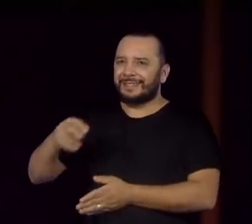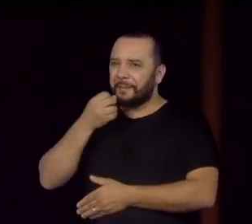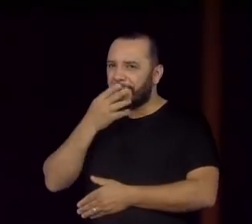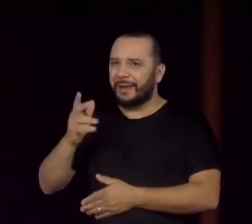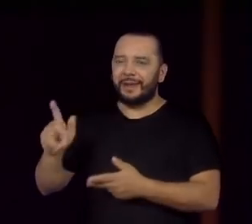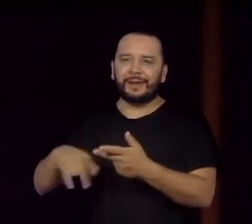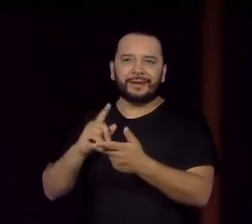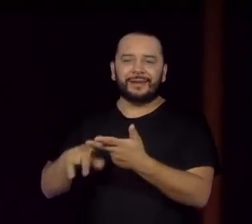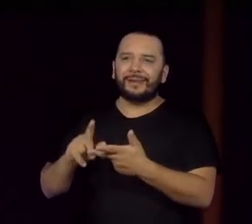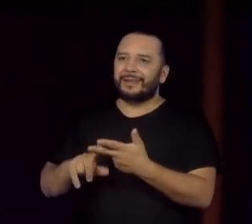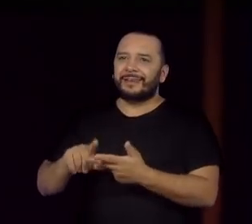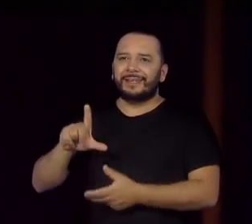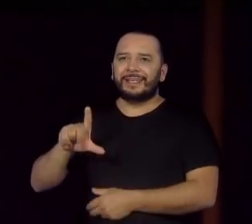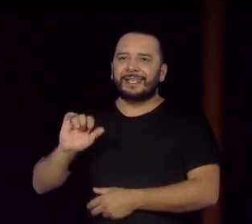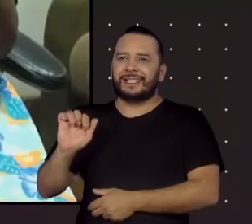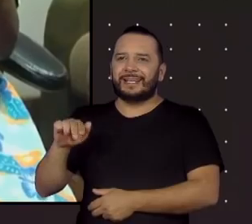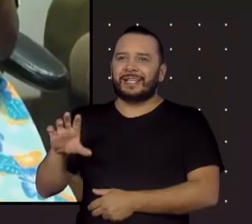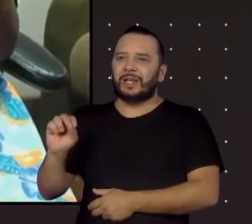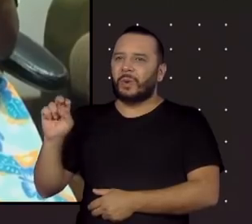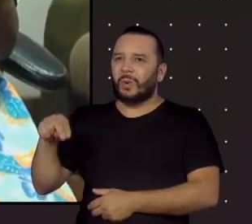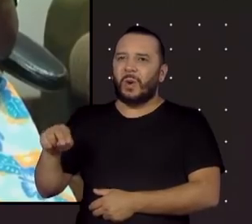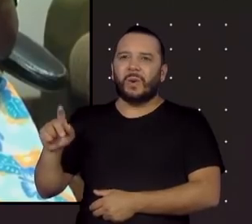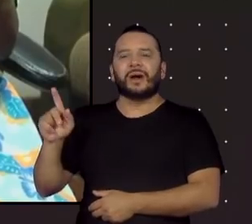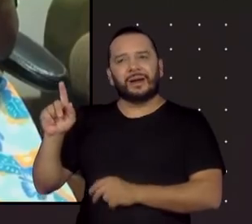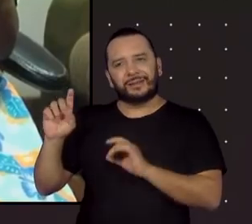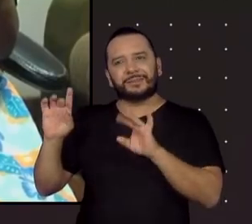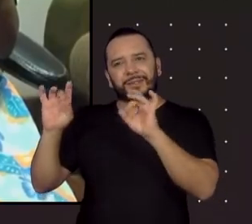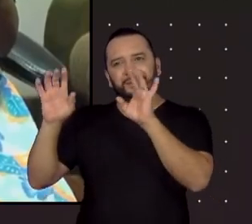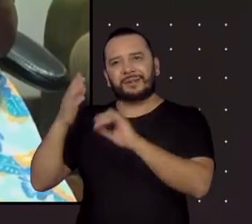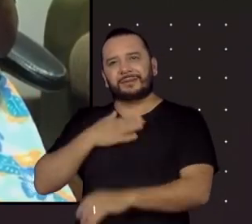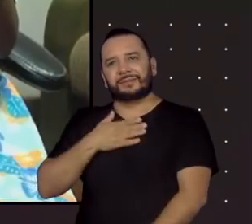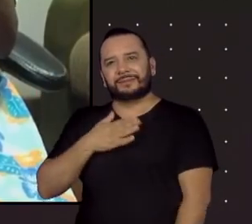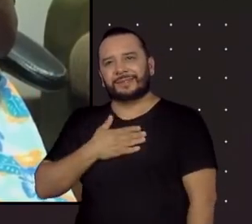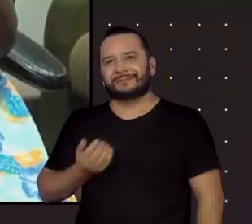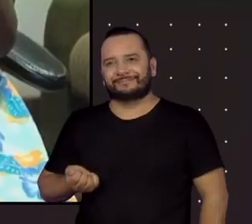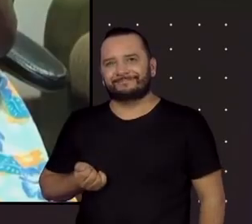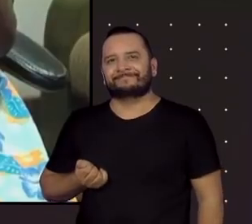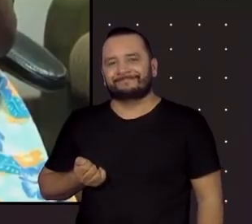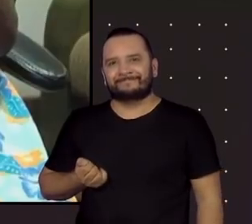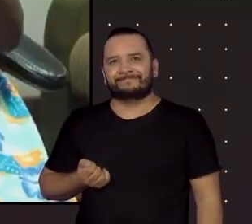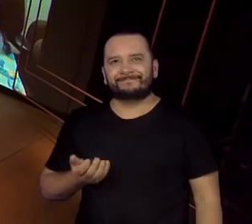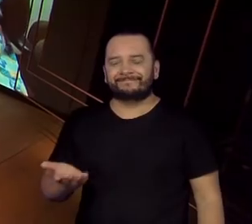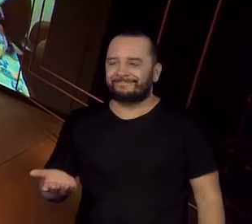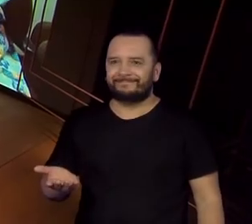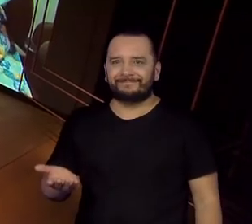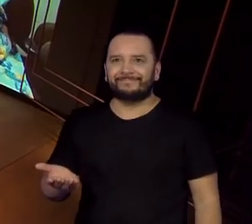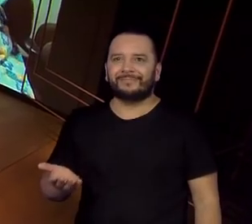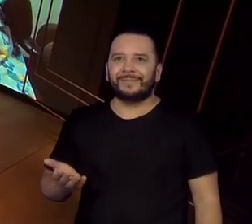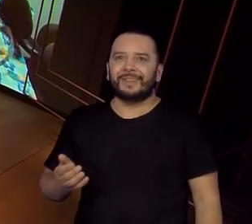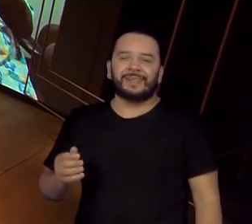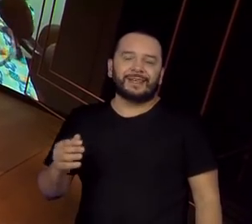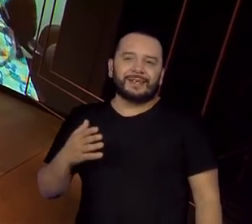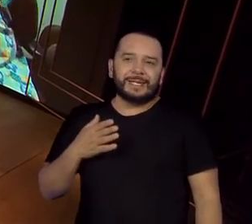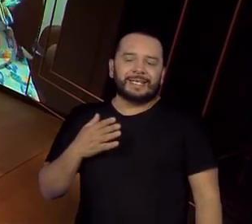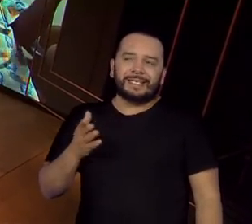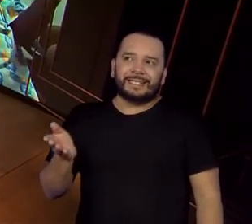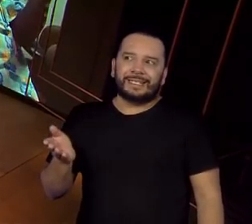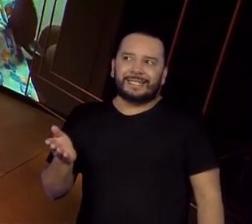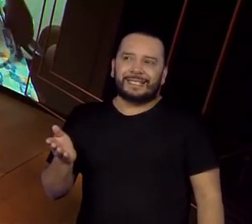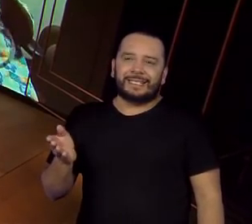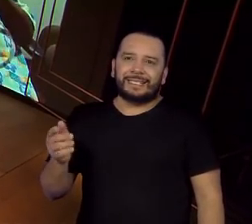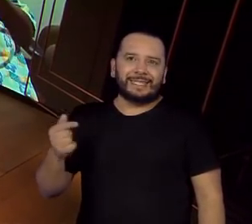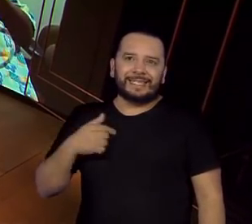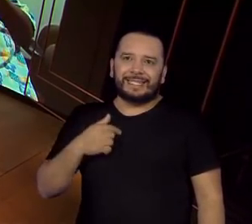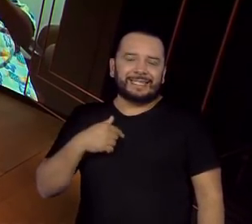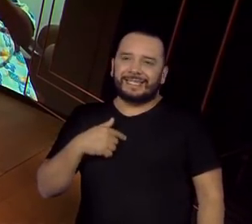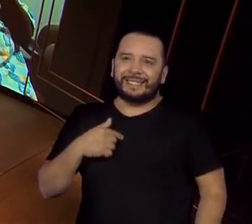Lincoln é tudo para mim. É tudo para mim. O Lincoln é meu esteio. Ele é que me segura